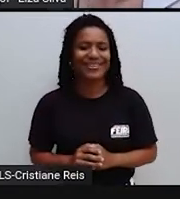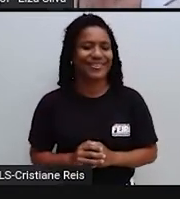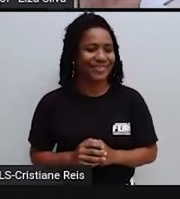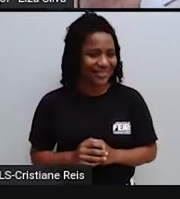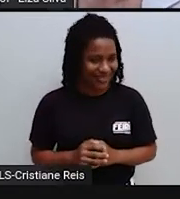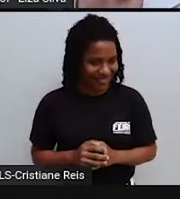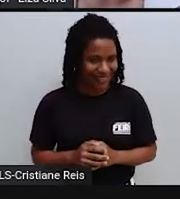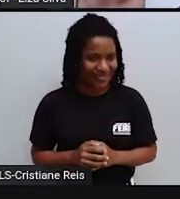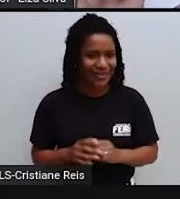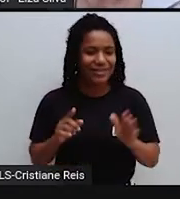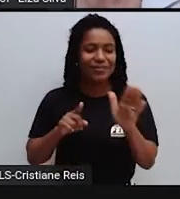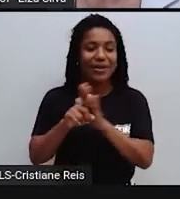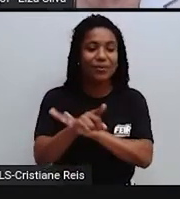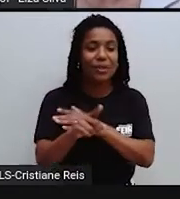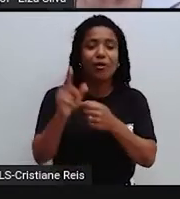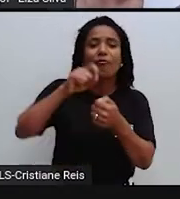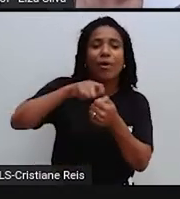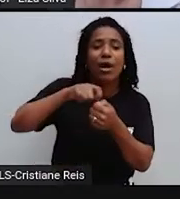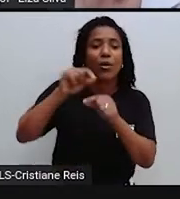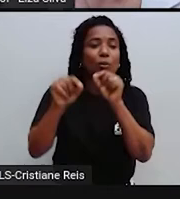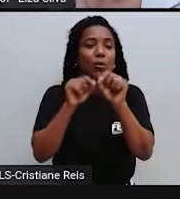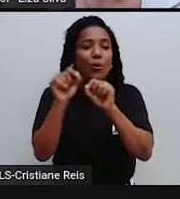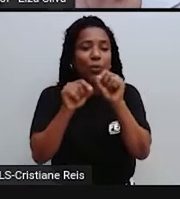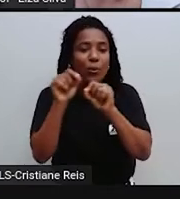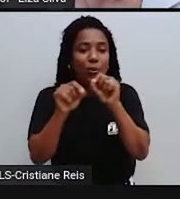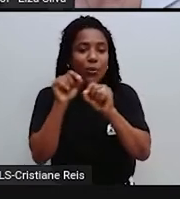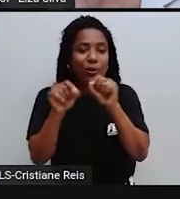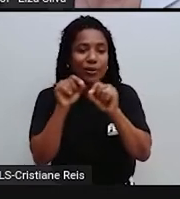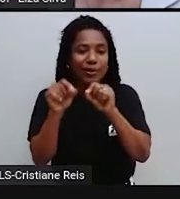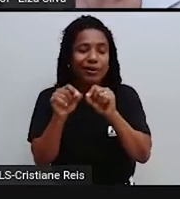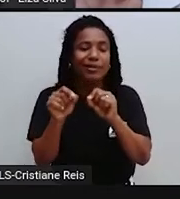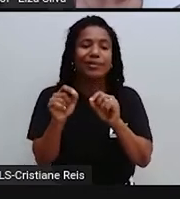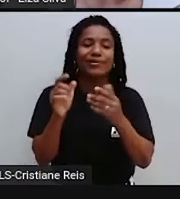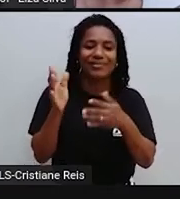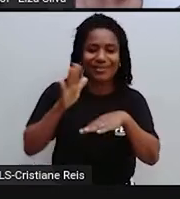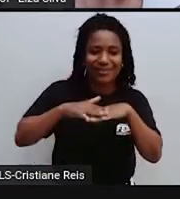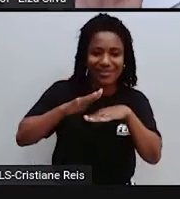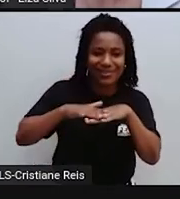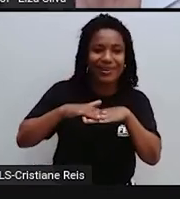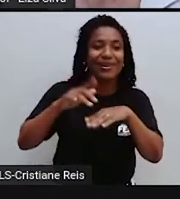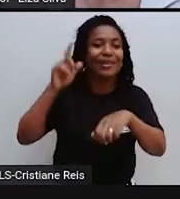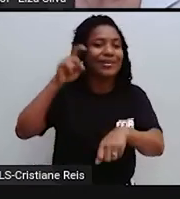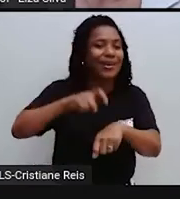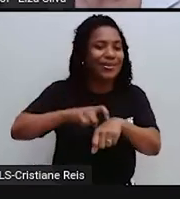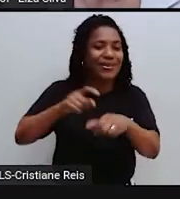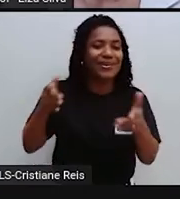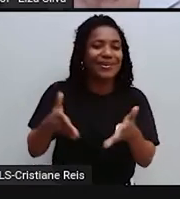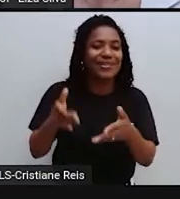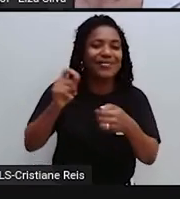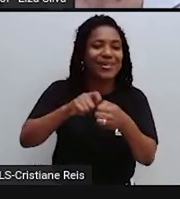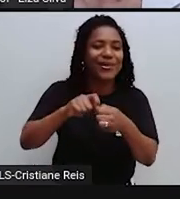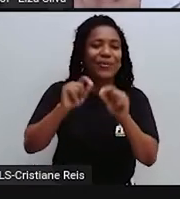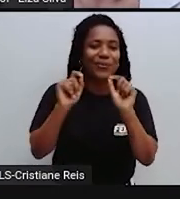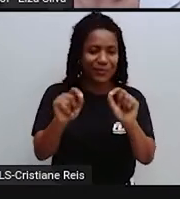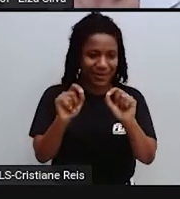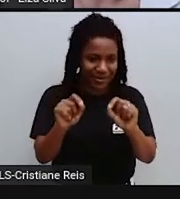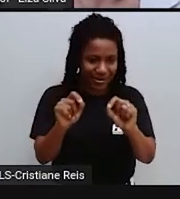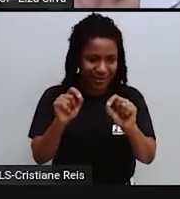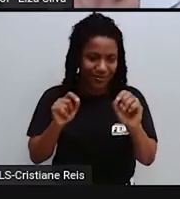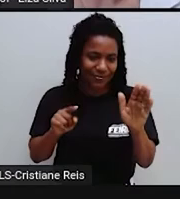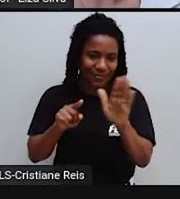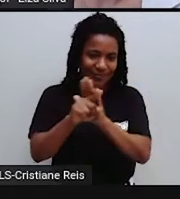né, o interlocutor, aquele com quem nós estamos conversando, está fazendo neste momento de agora. Então,